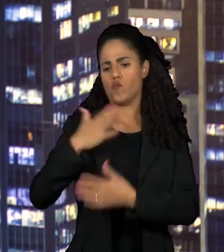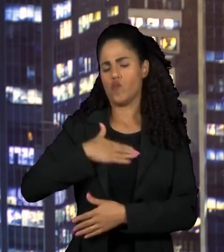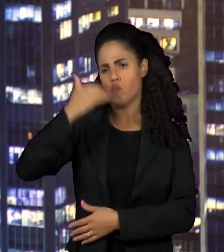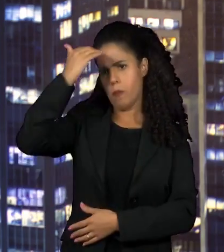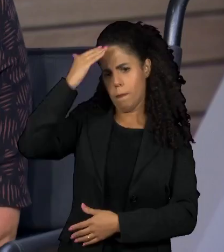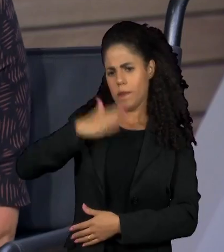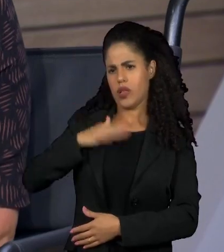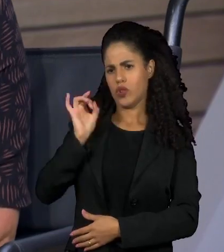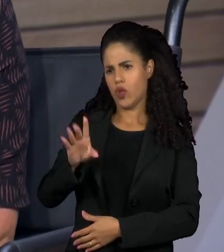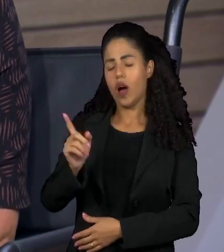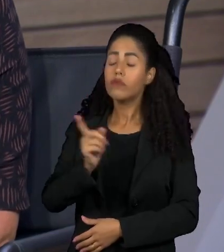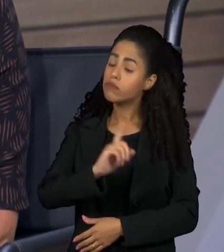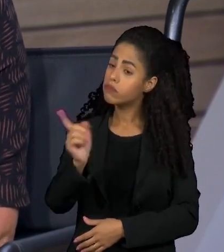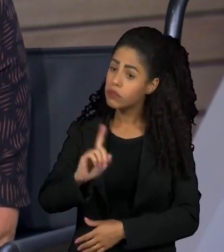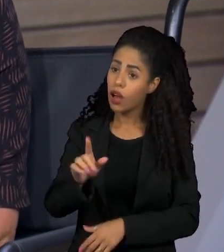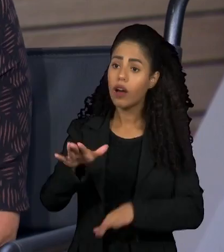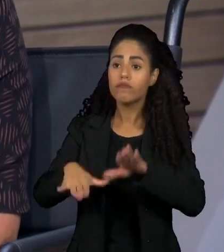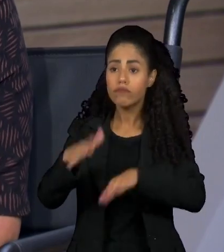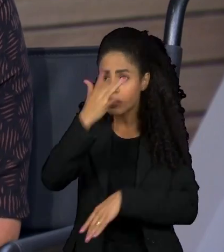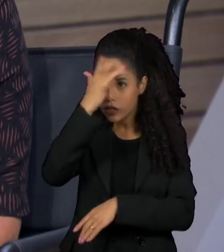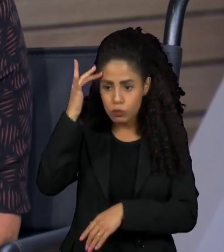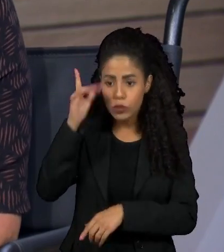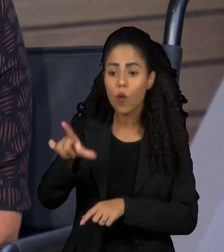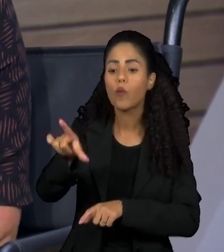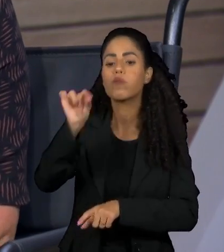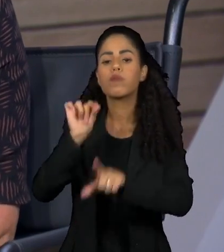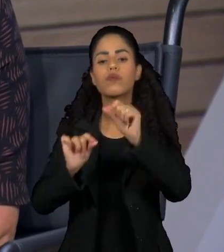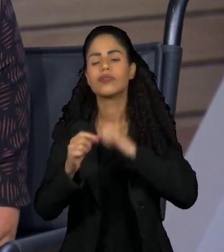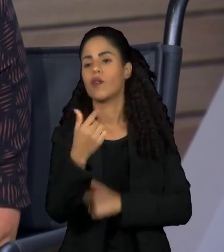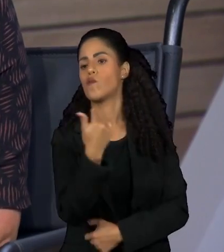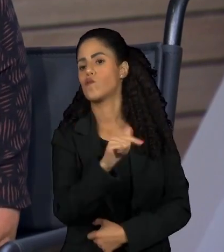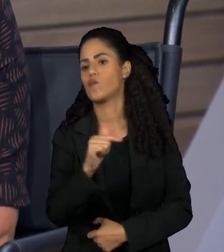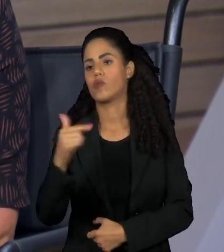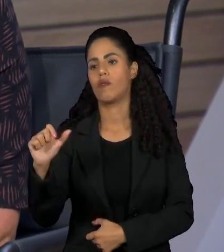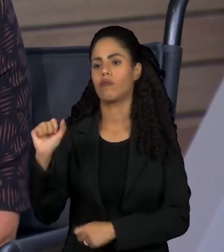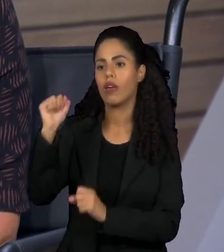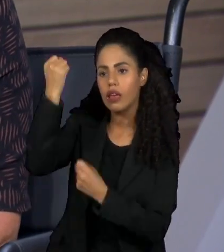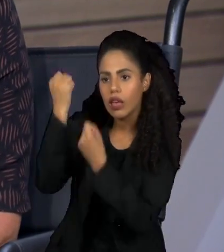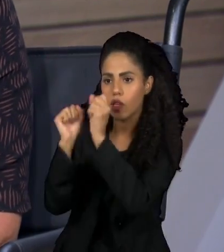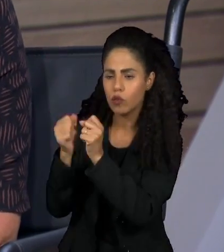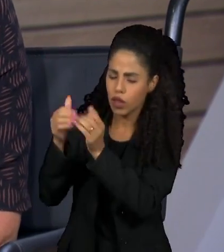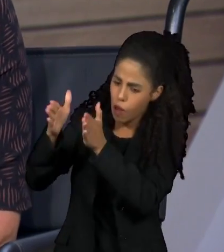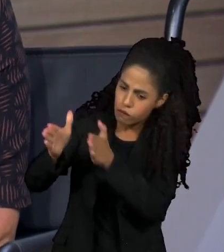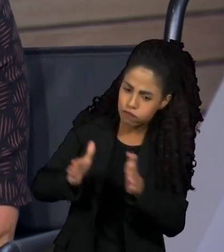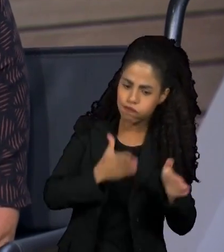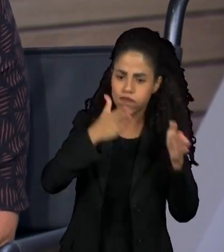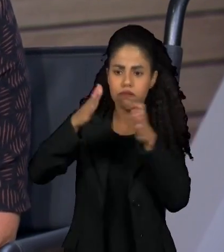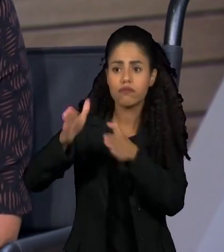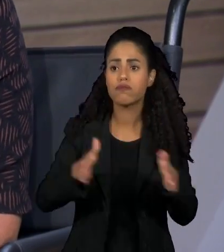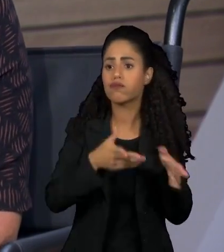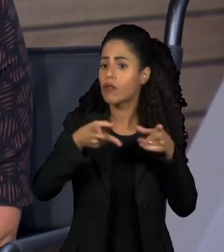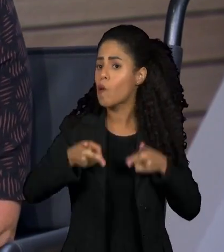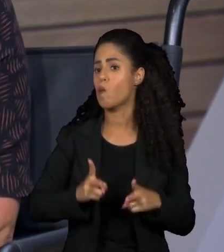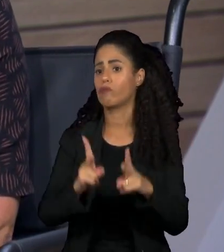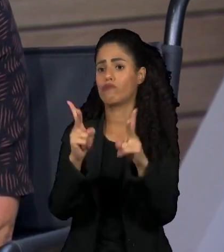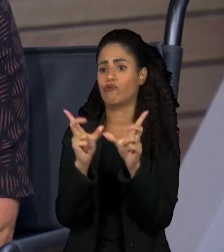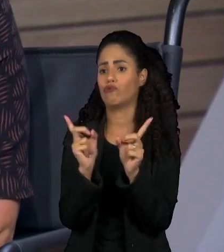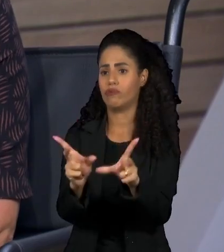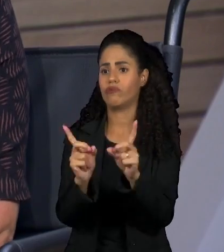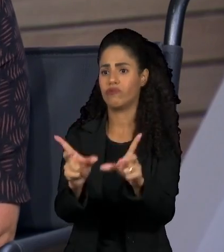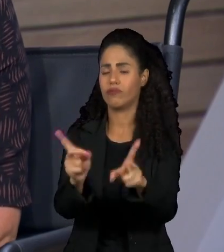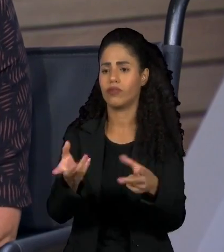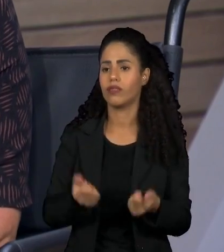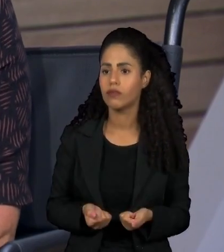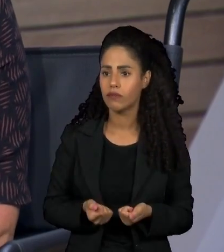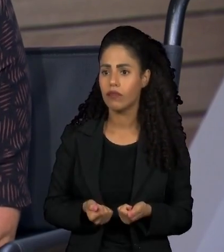na verdade, muitas vezes o consumidor não tem opções e a indústria do plástico continua colocando no mercado soluções